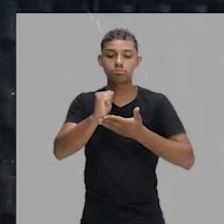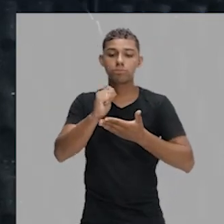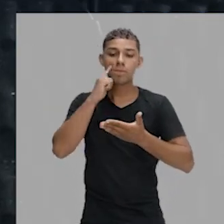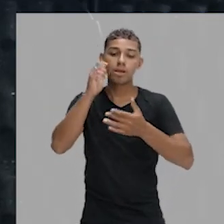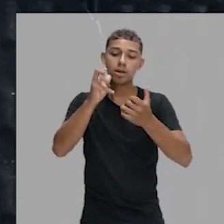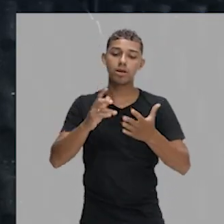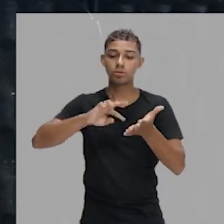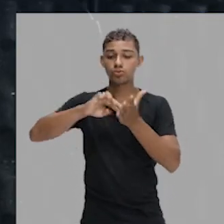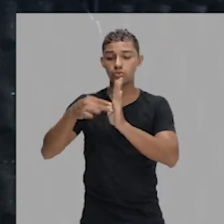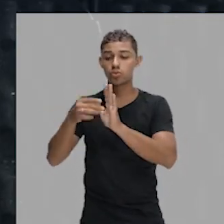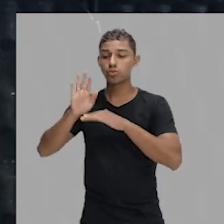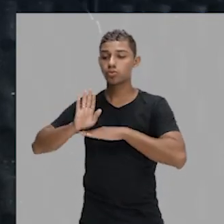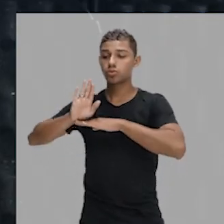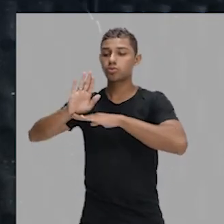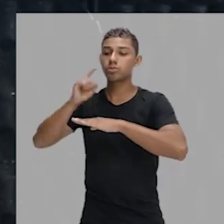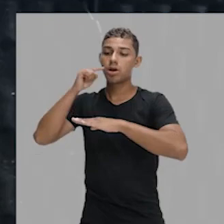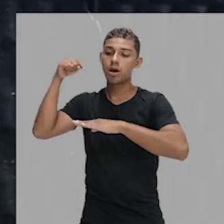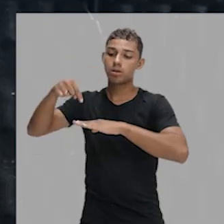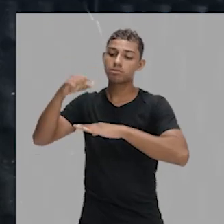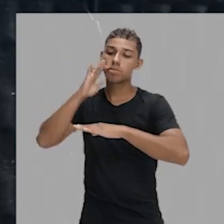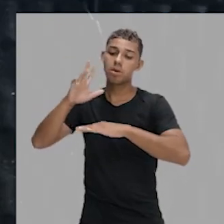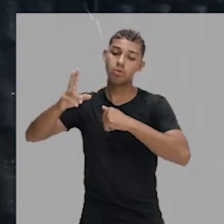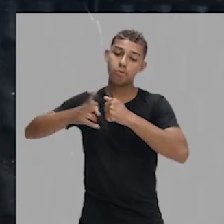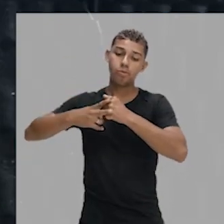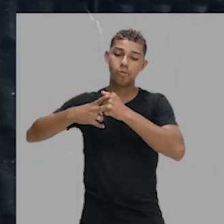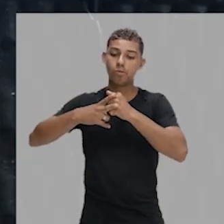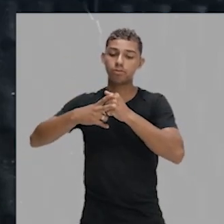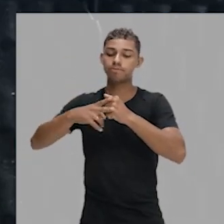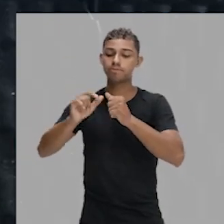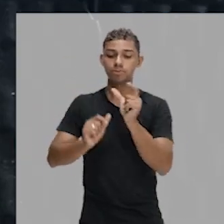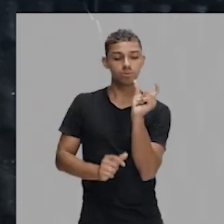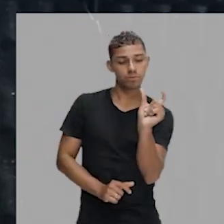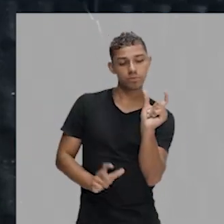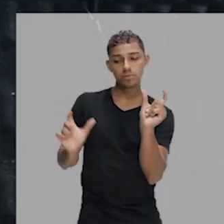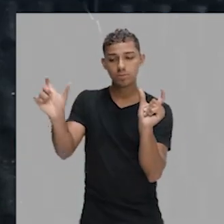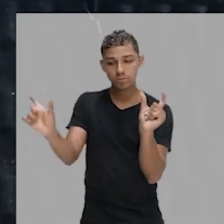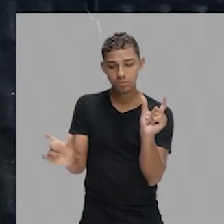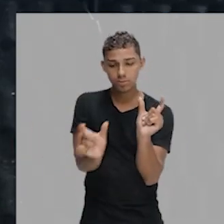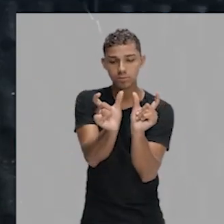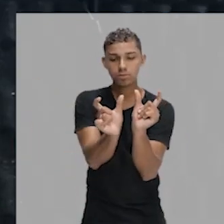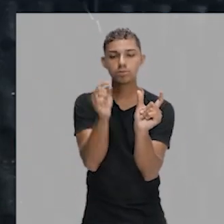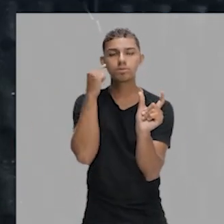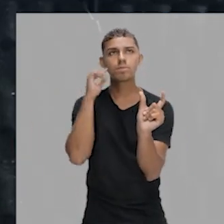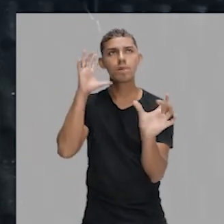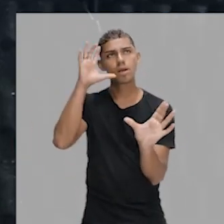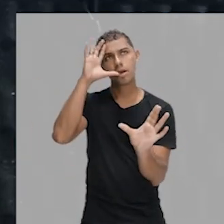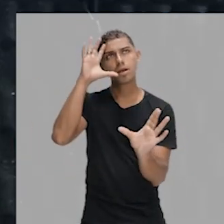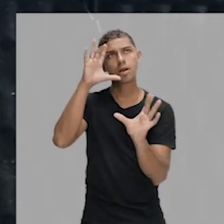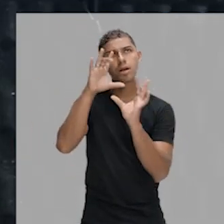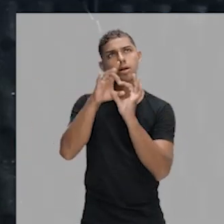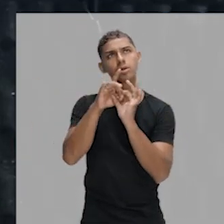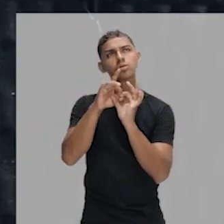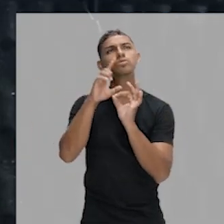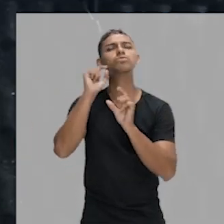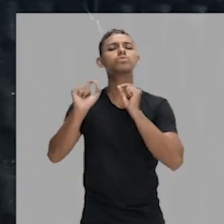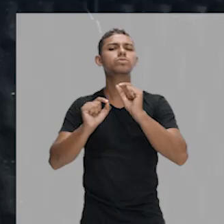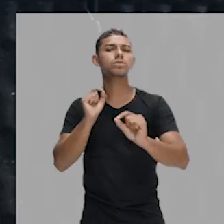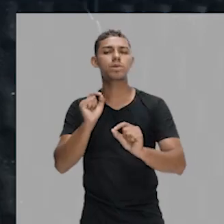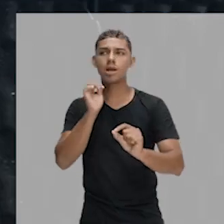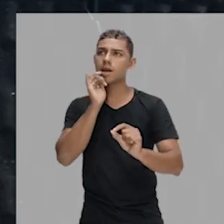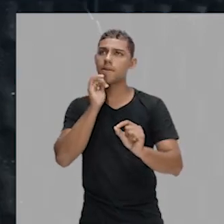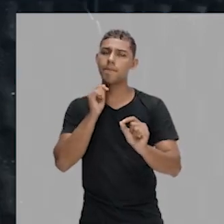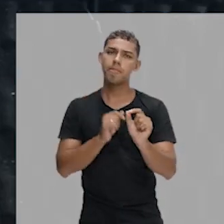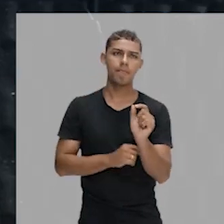que significa ajudante. Então, são verbos auxiliares, verbos que ajudam. Ajudam a quê, professora? A